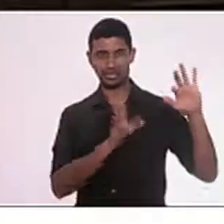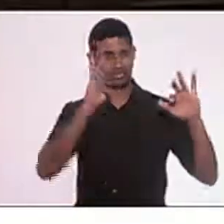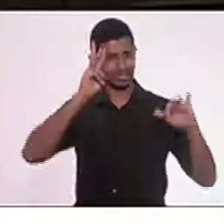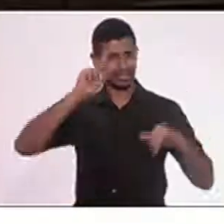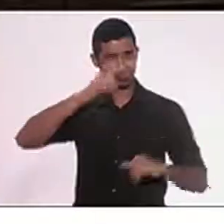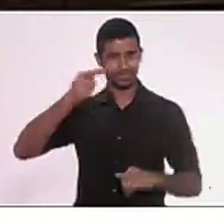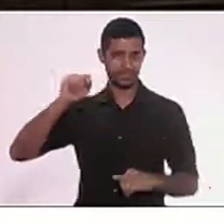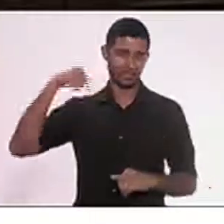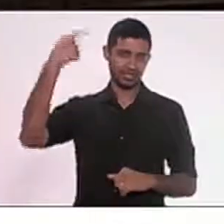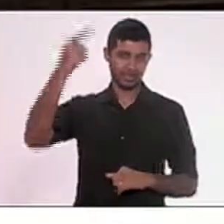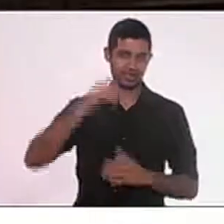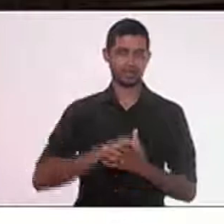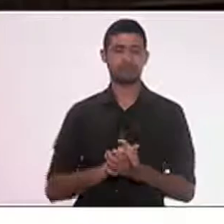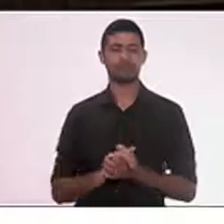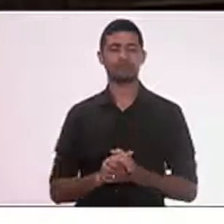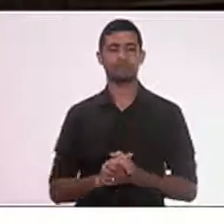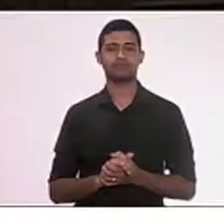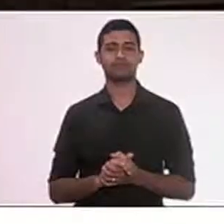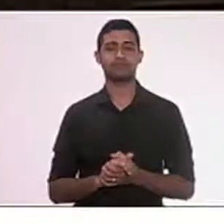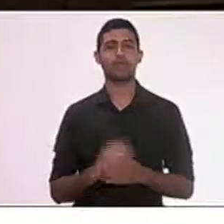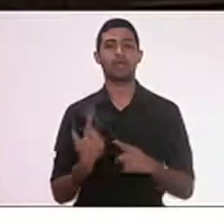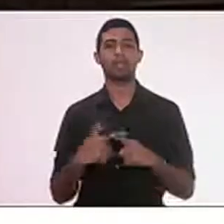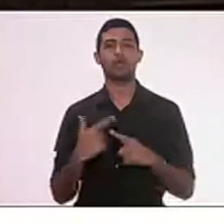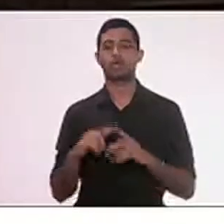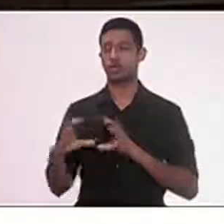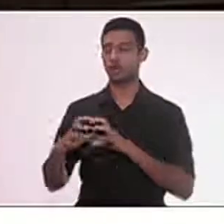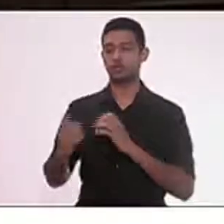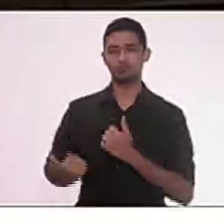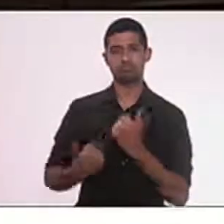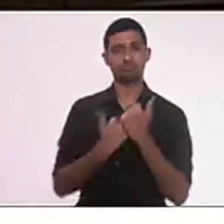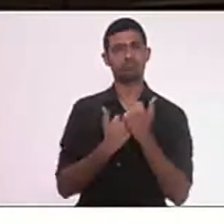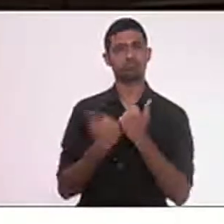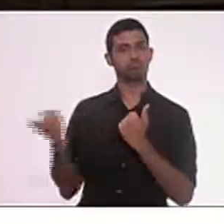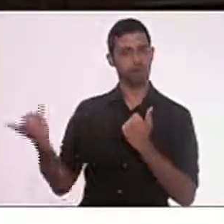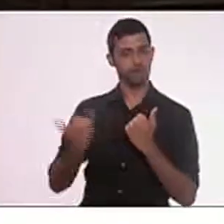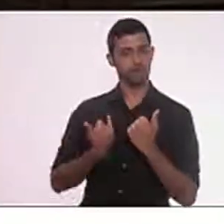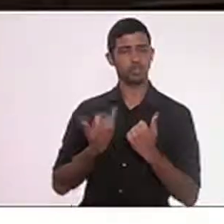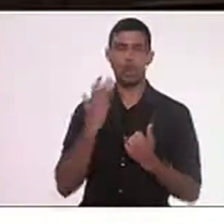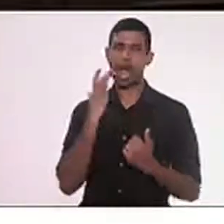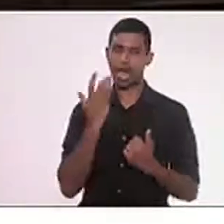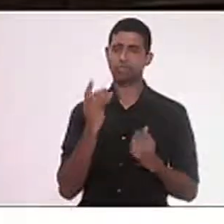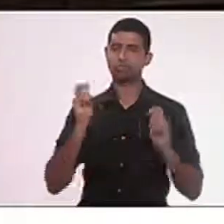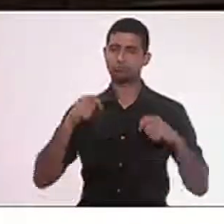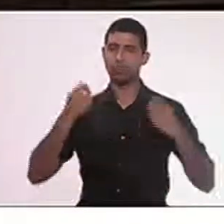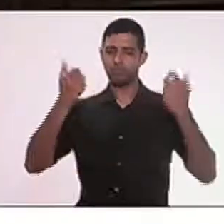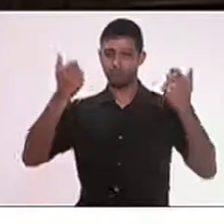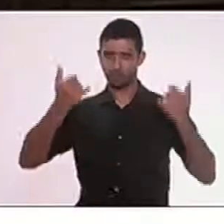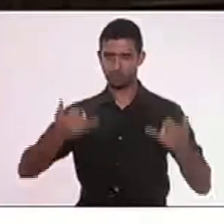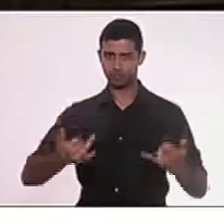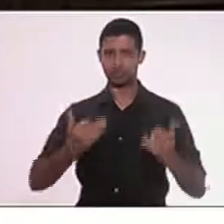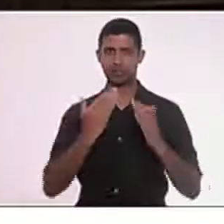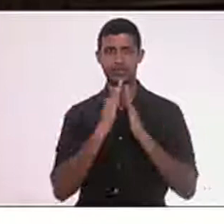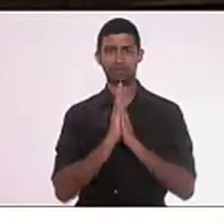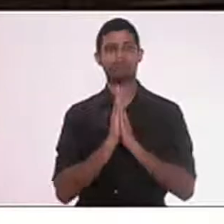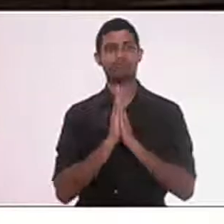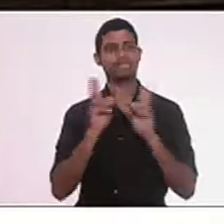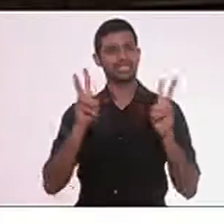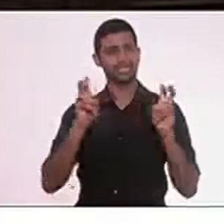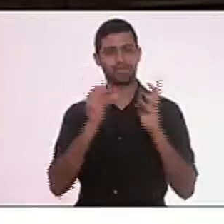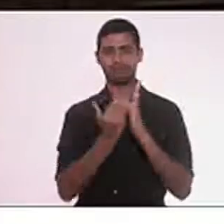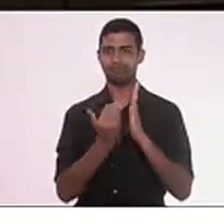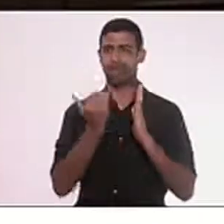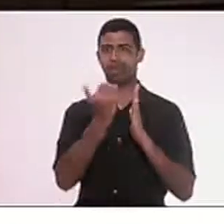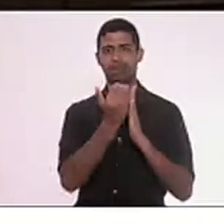vem, porque minha assessoria me alertou, e eu acho que justifica essa ultrapassagem de tema, digamos